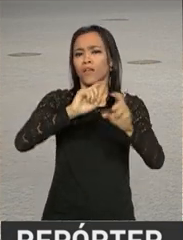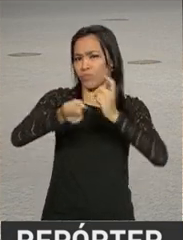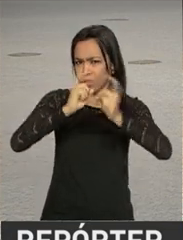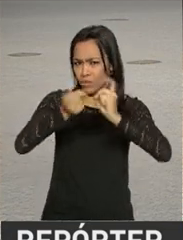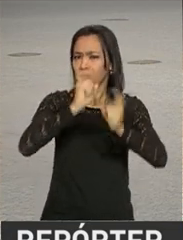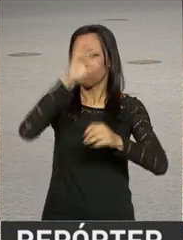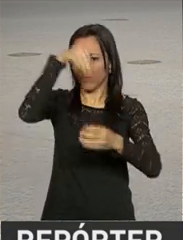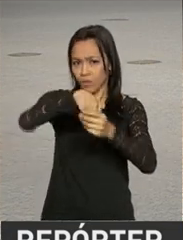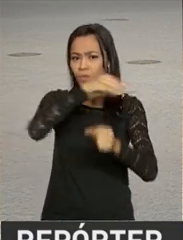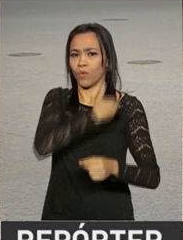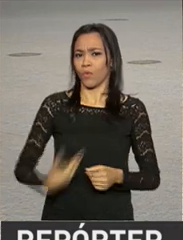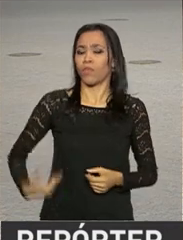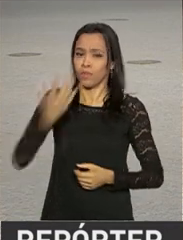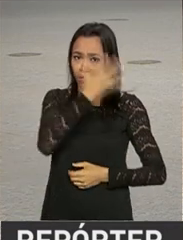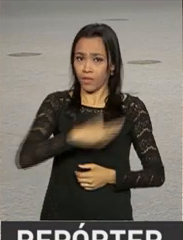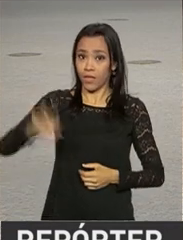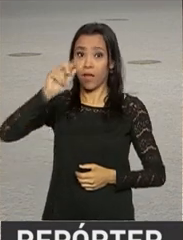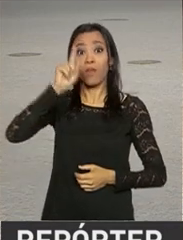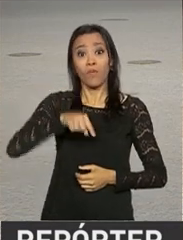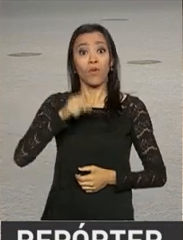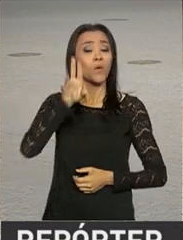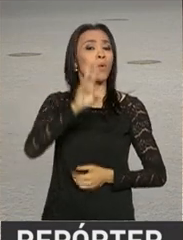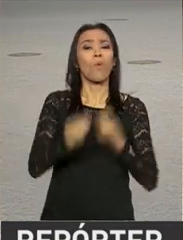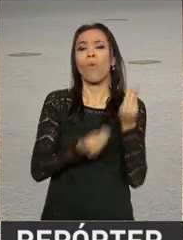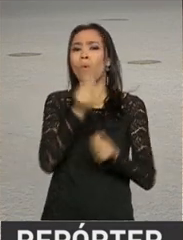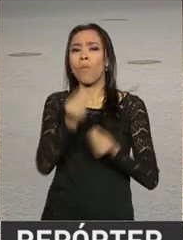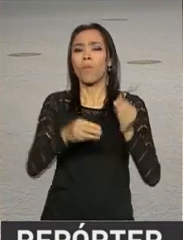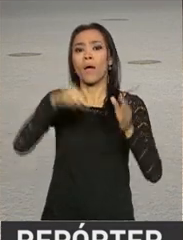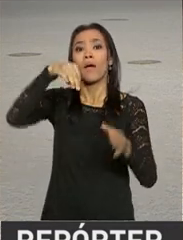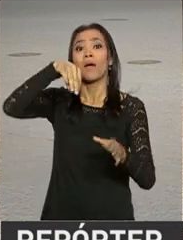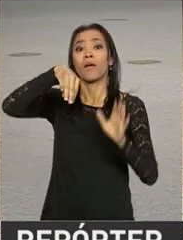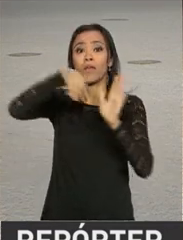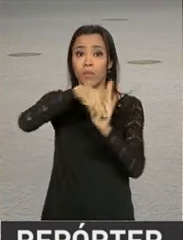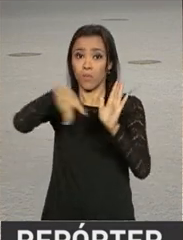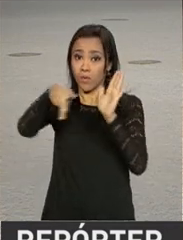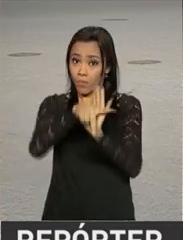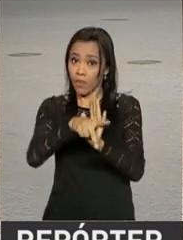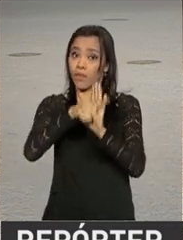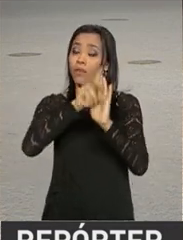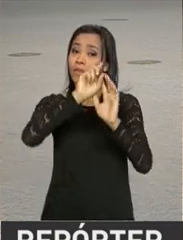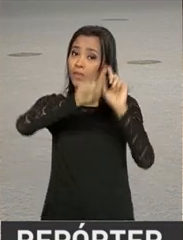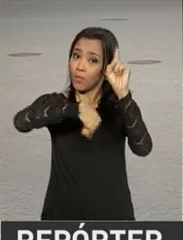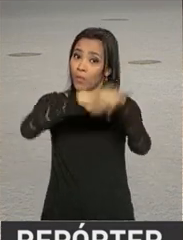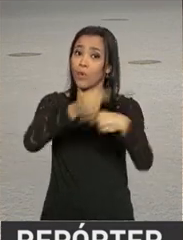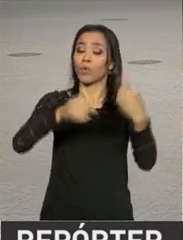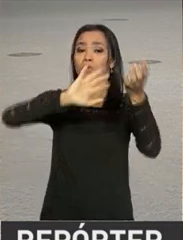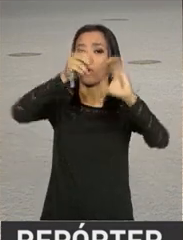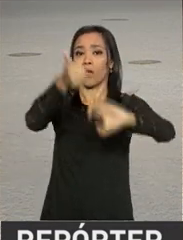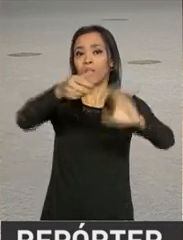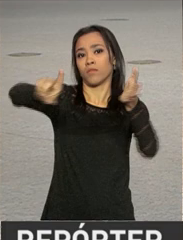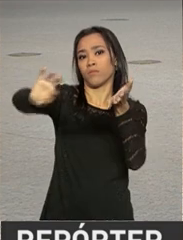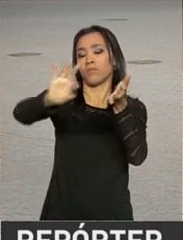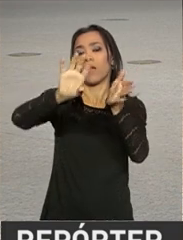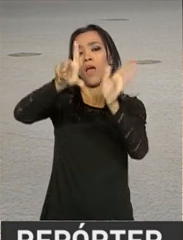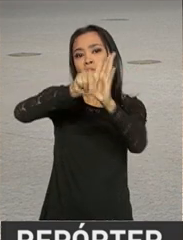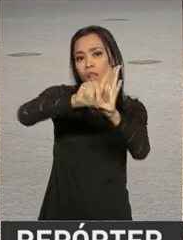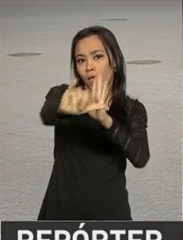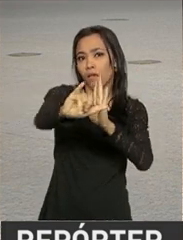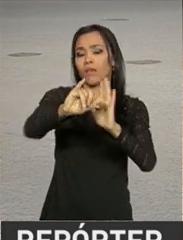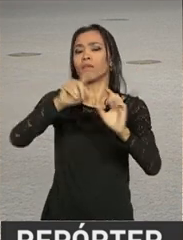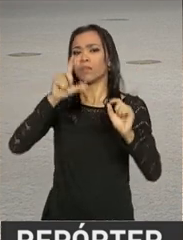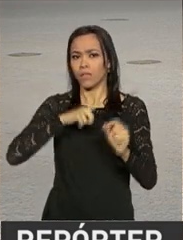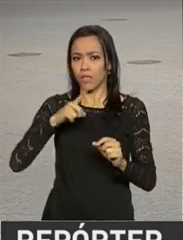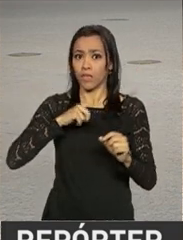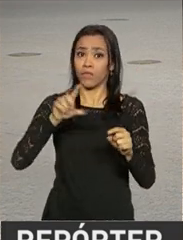foram colocadas em prática por meio de uma medida provisória, convertida em lei pelo Congresso Nacional. Houve alteração na configuração dos ministérios,